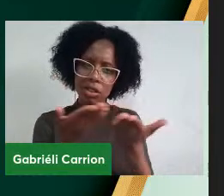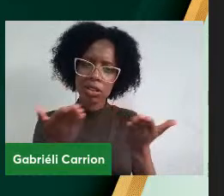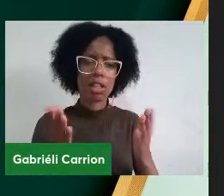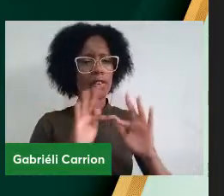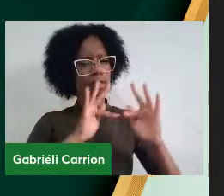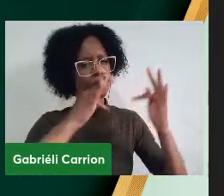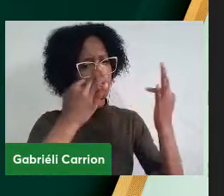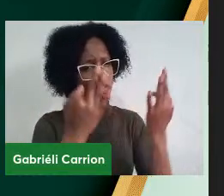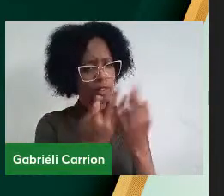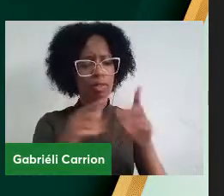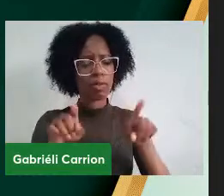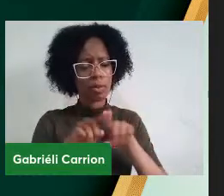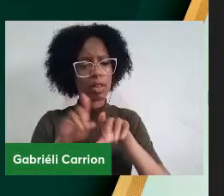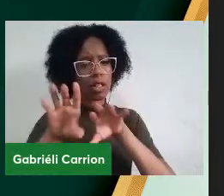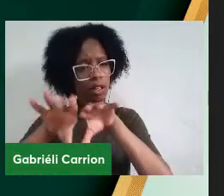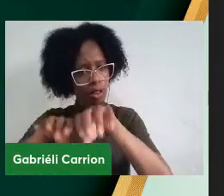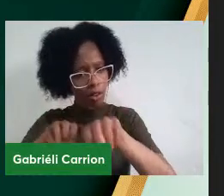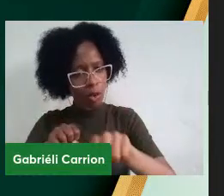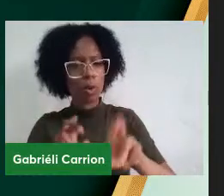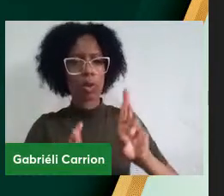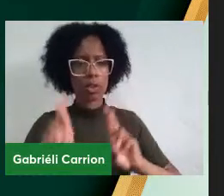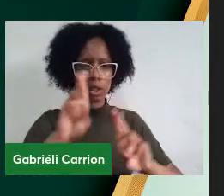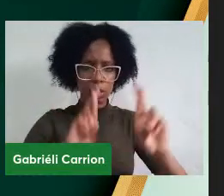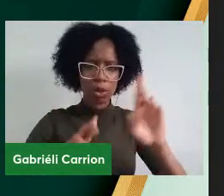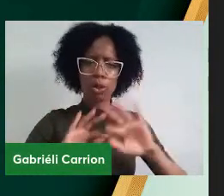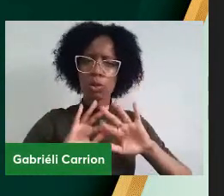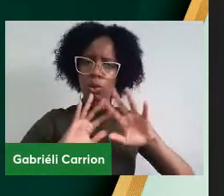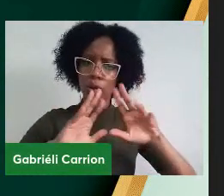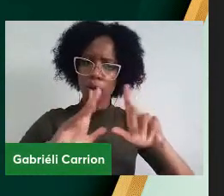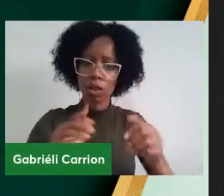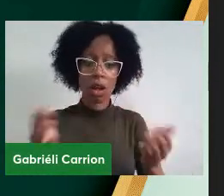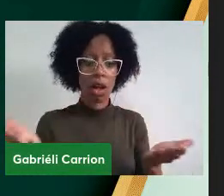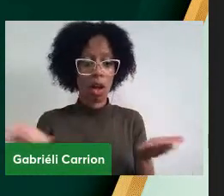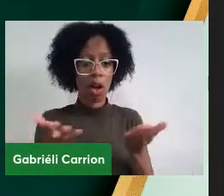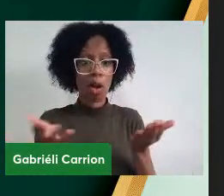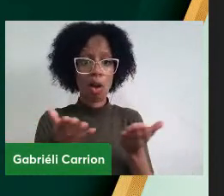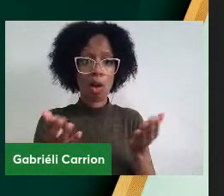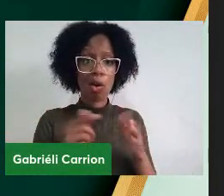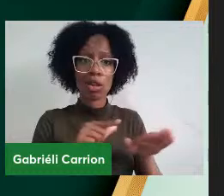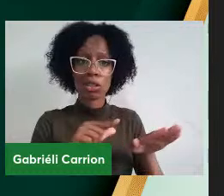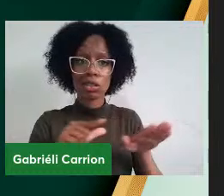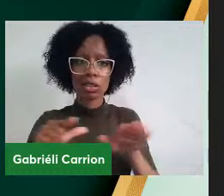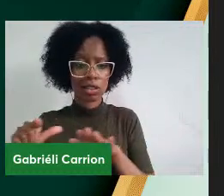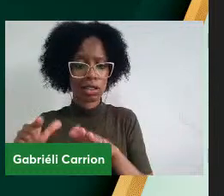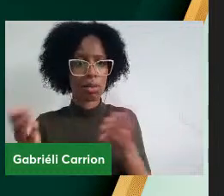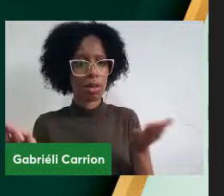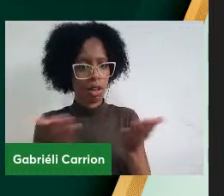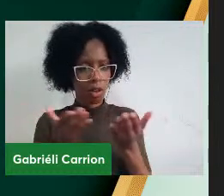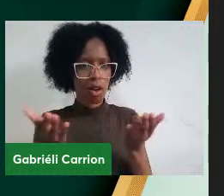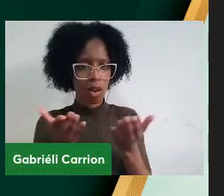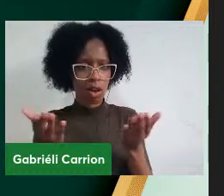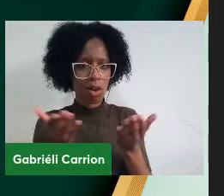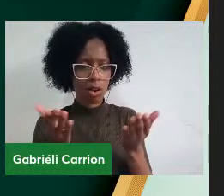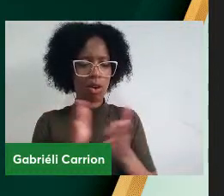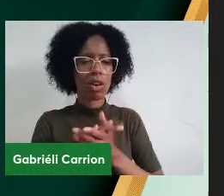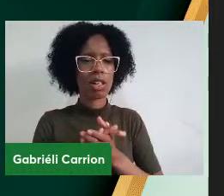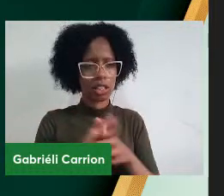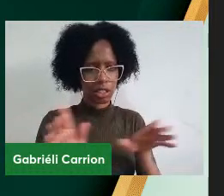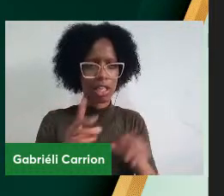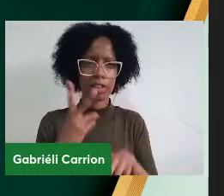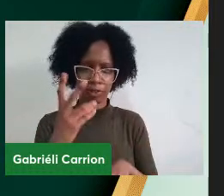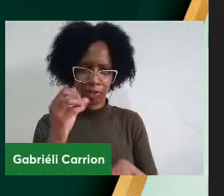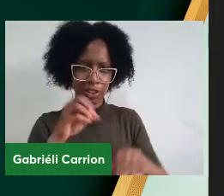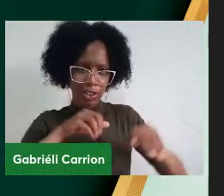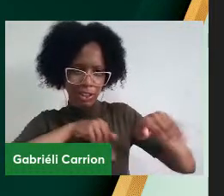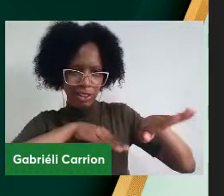familiares, formandos, autoridades. Nesta semana, Farroupilha, eu queria ler bem rápido parte